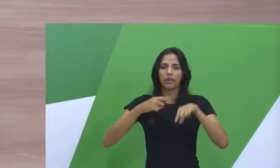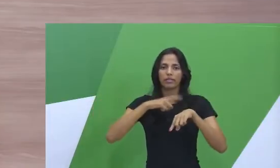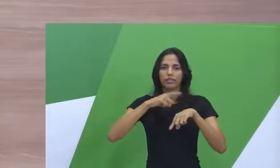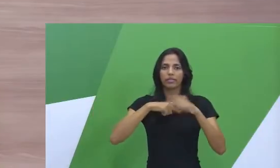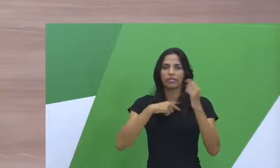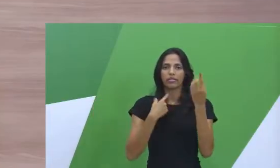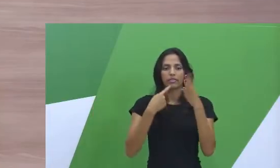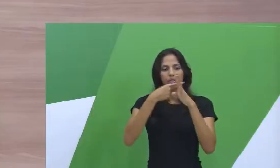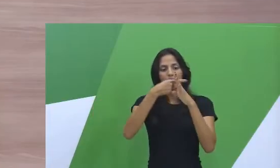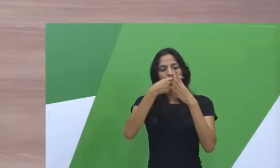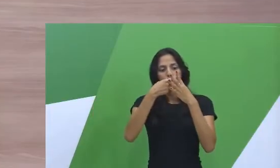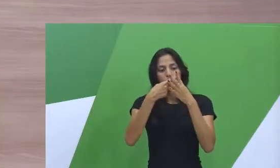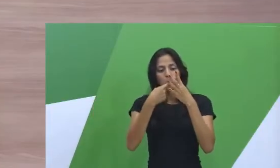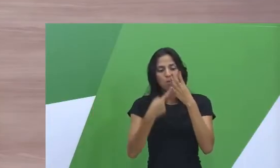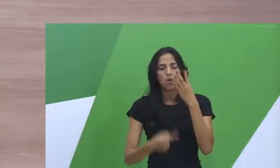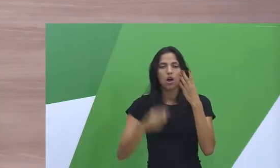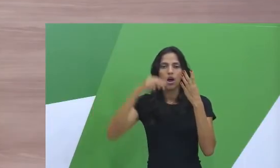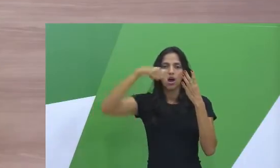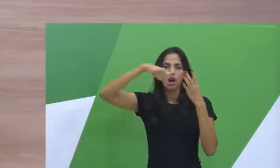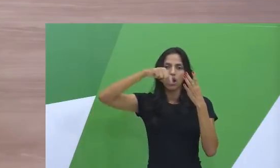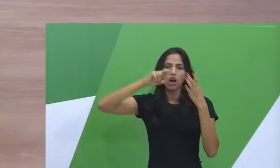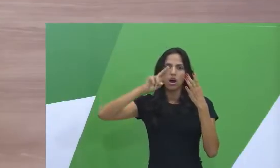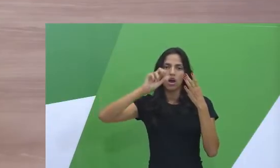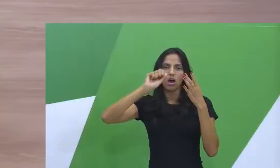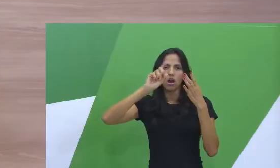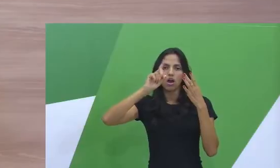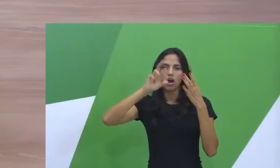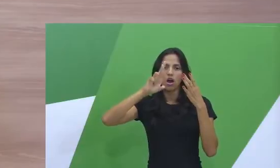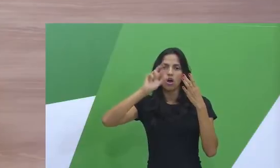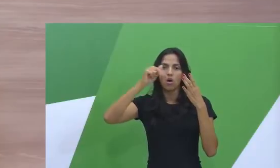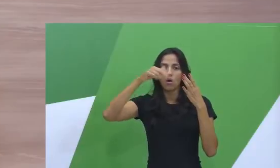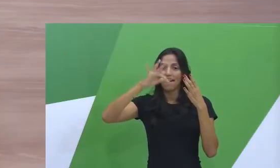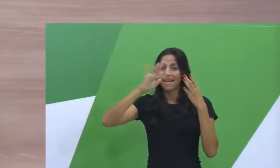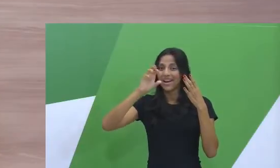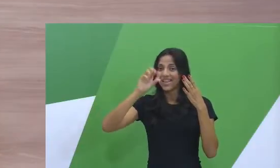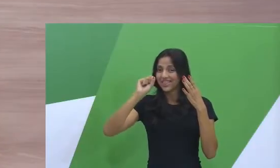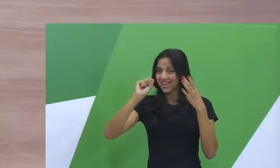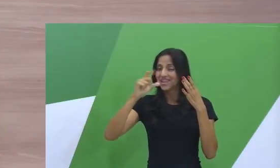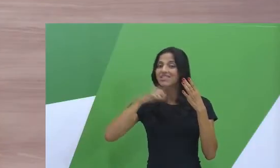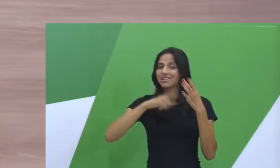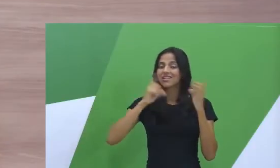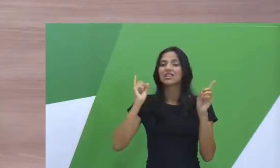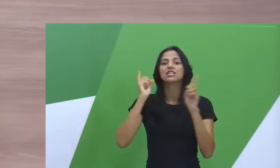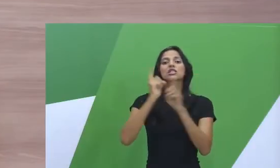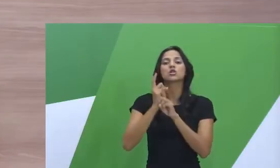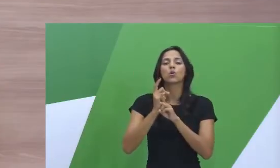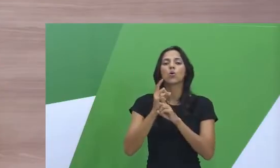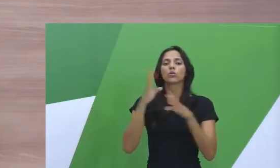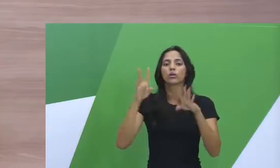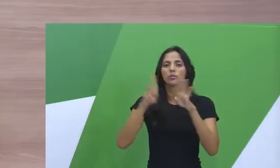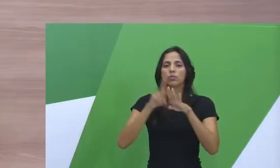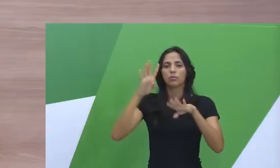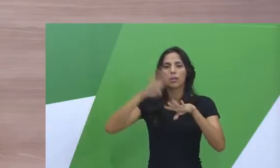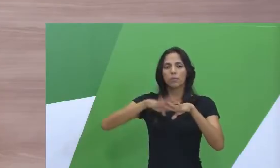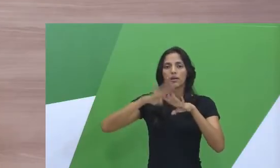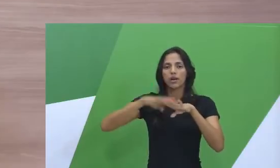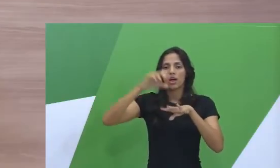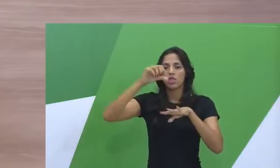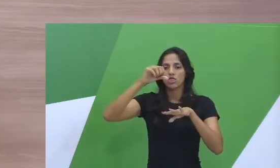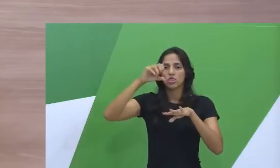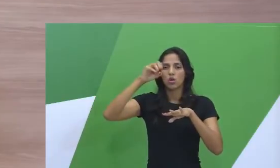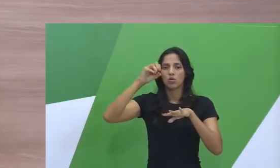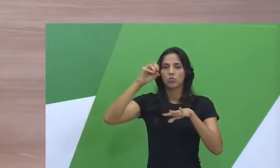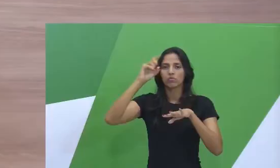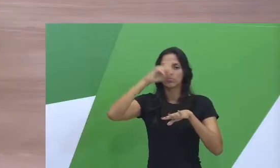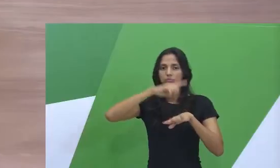4 quadrantes. Quadrantes vieram de onde? Da divisão de duas retas que se interceptam, formando ângulos de 90 graus, que